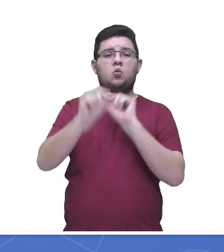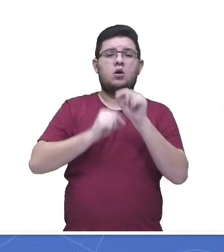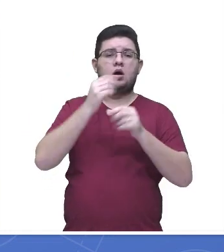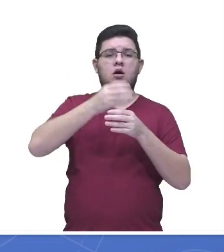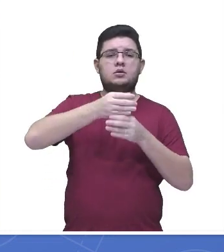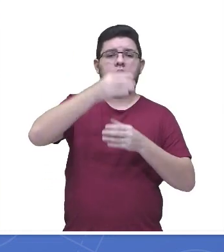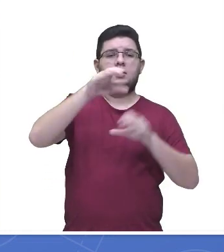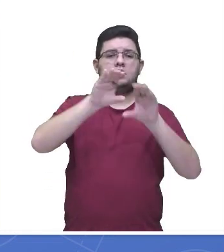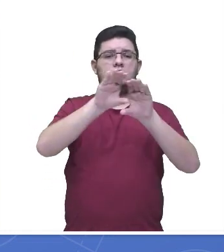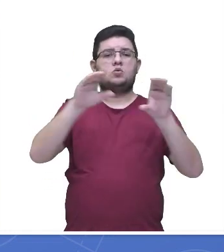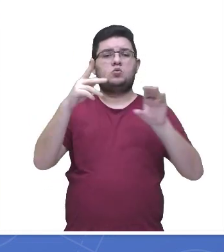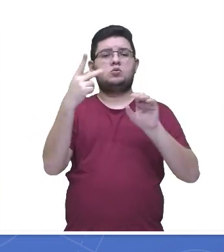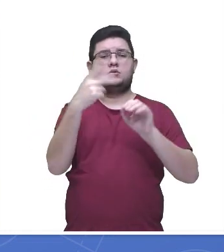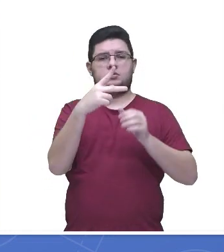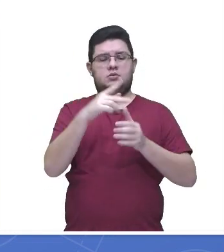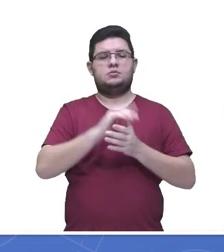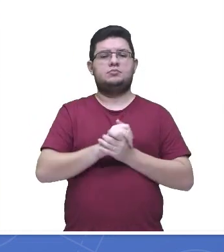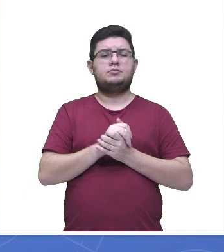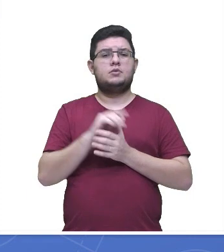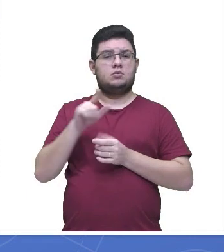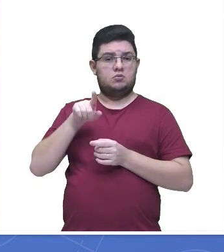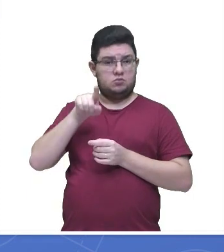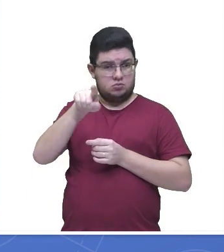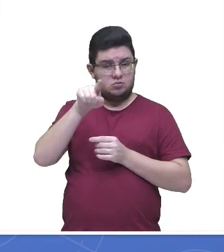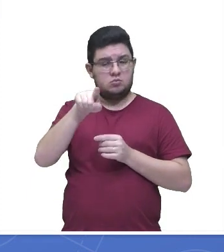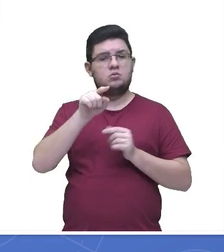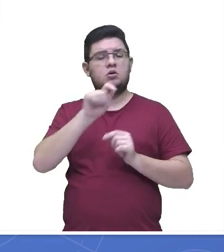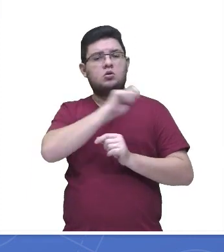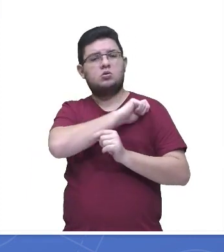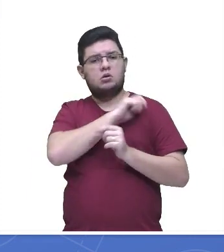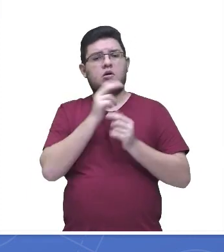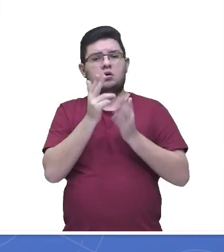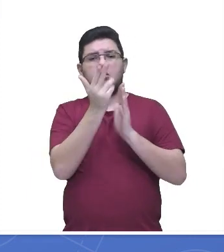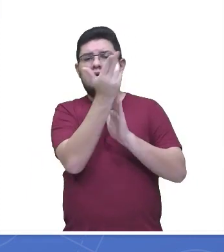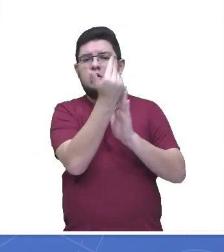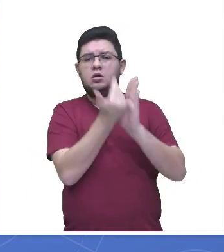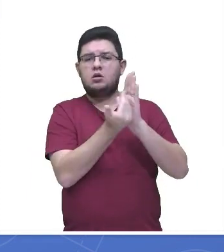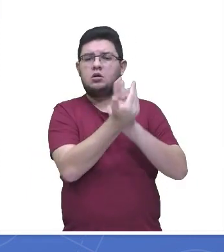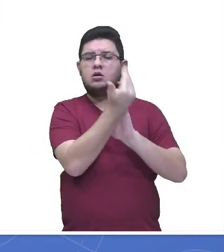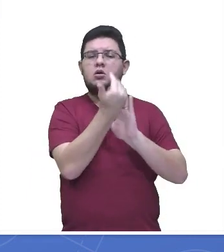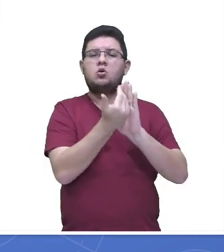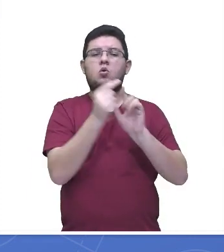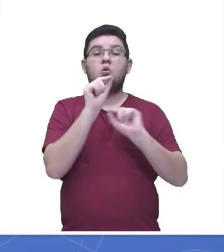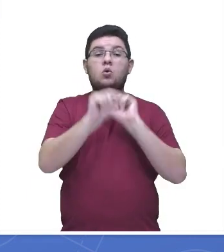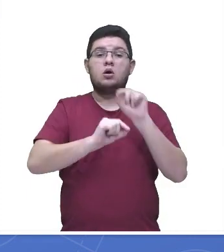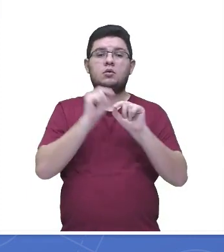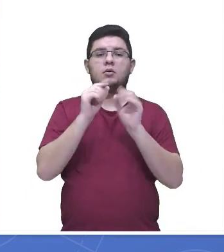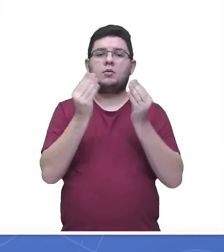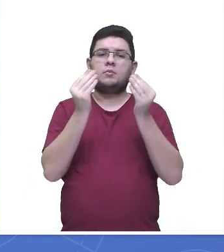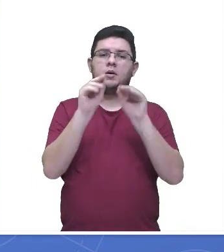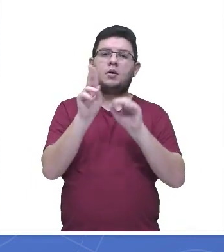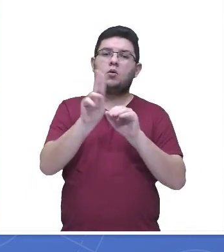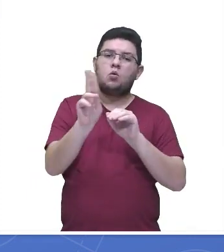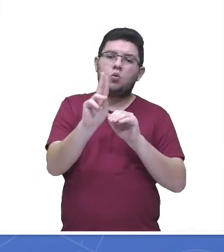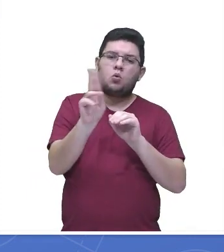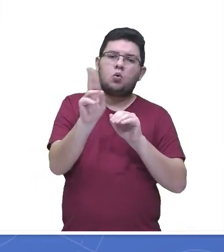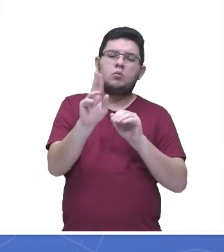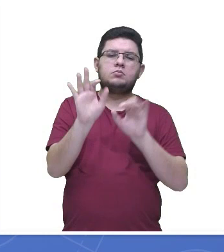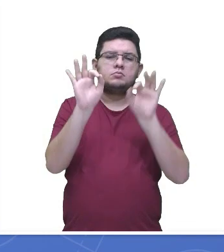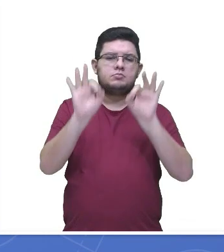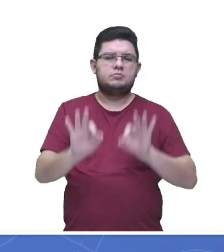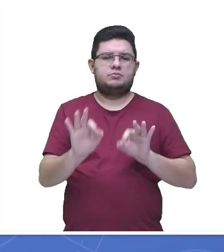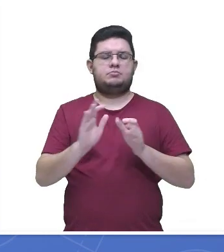capitéis egípcios. Então, vocês vão desenhar sem esquecer de quê? De dar nome, de